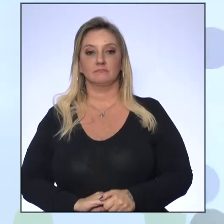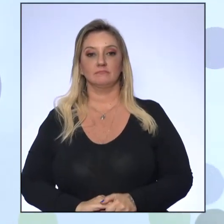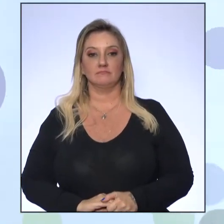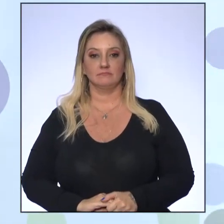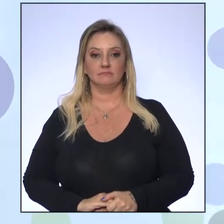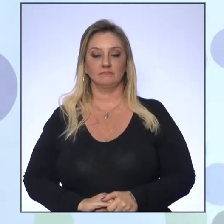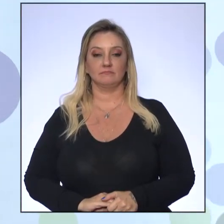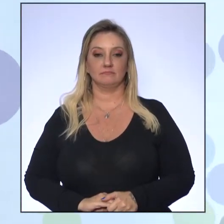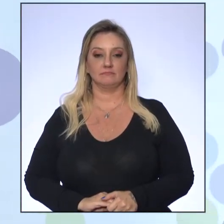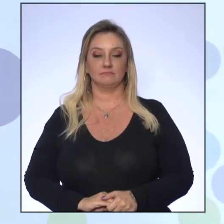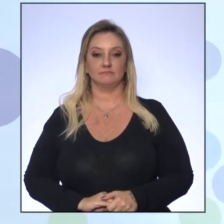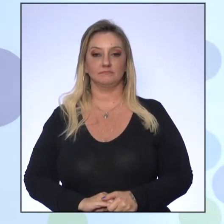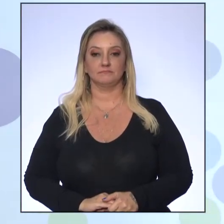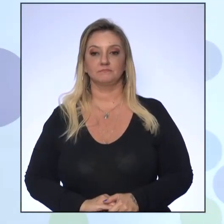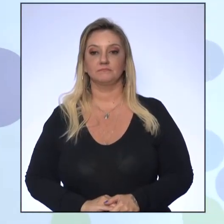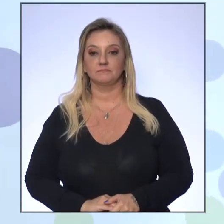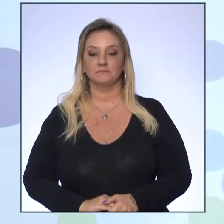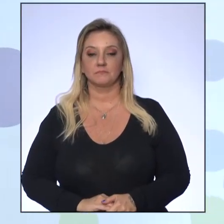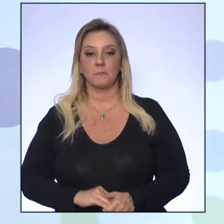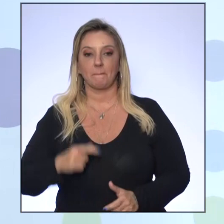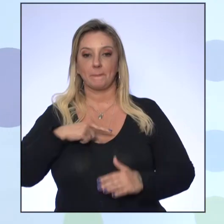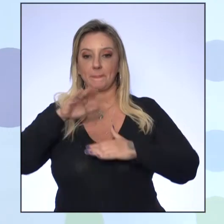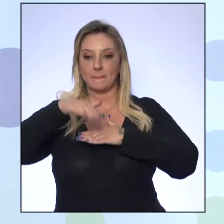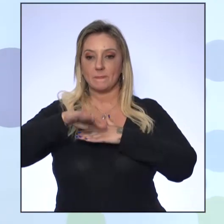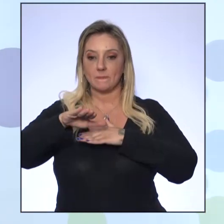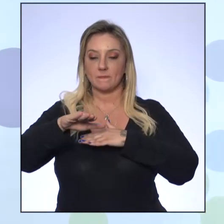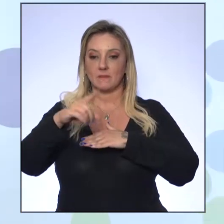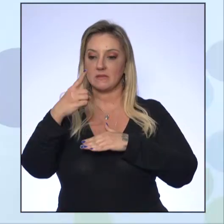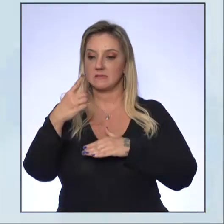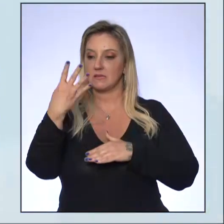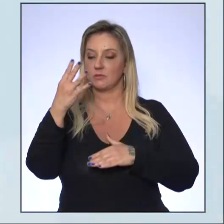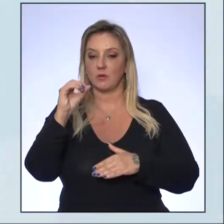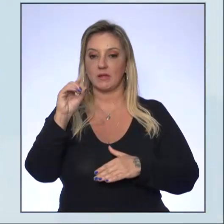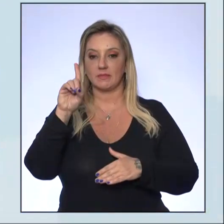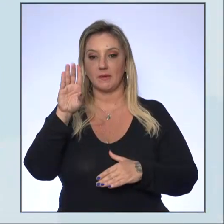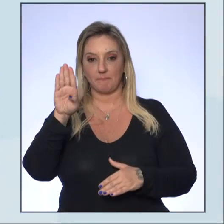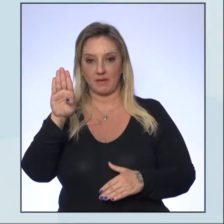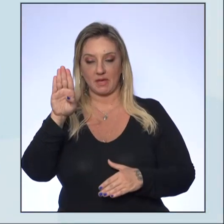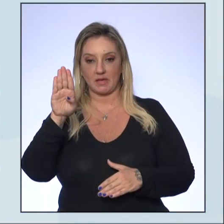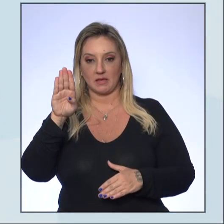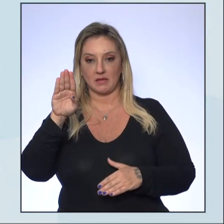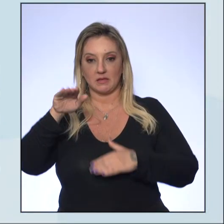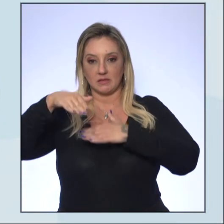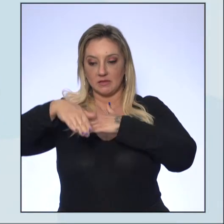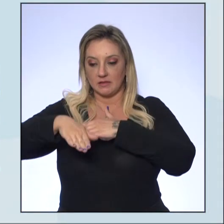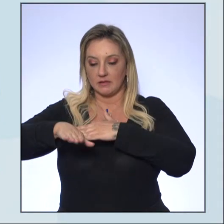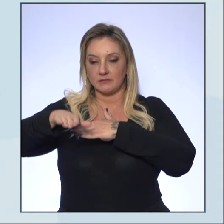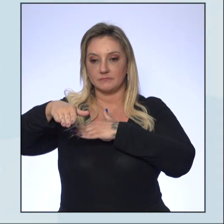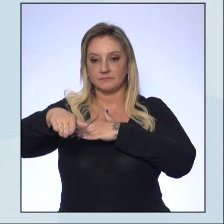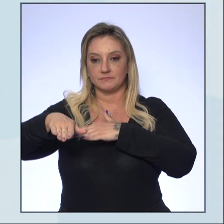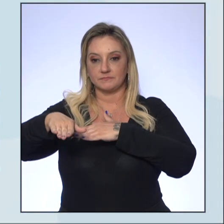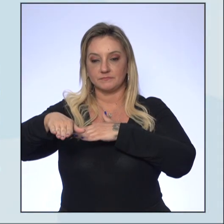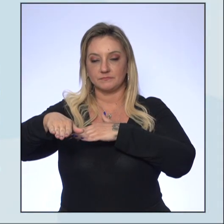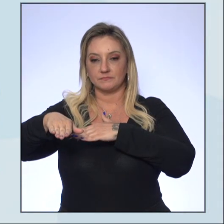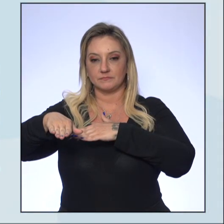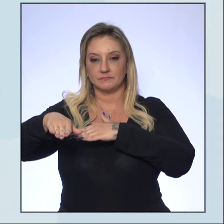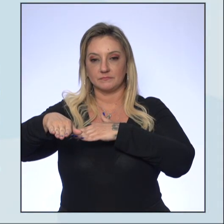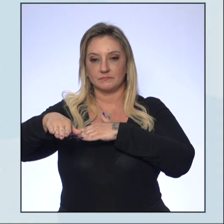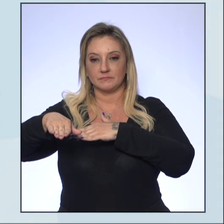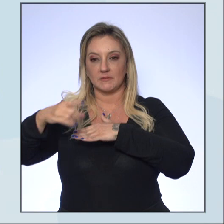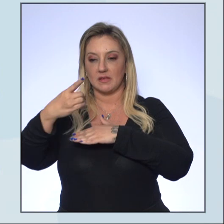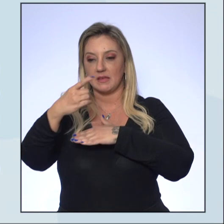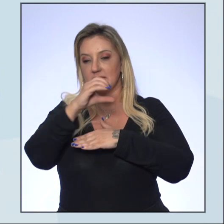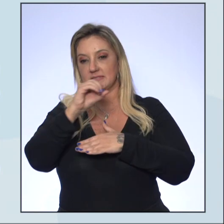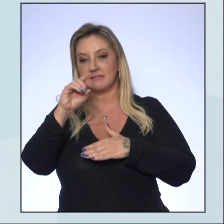item. Há uma onda sonora de 140 decibéis e frequência de